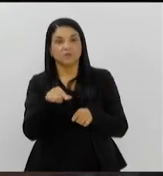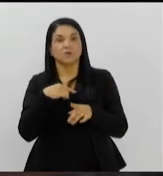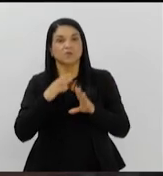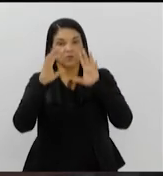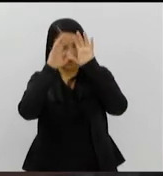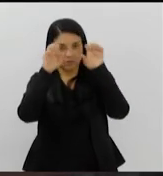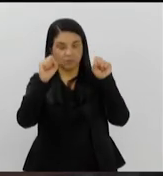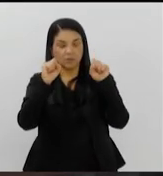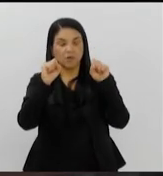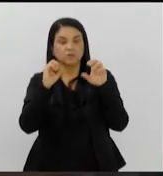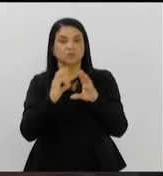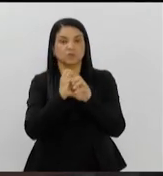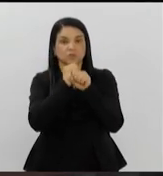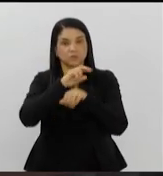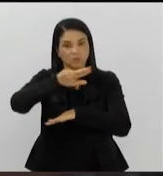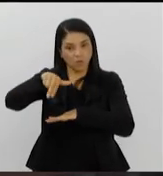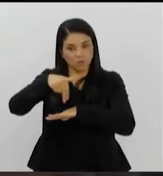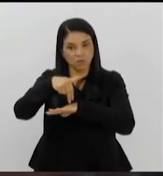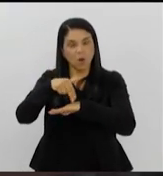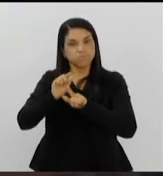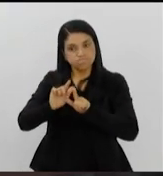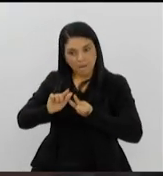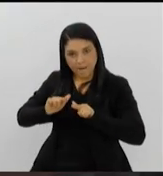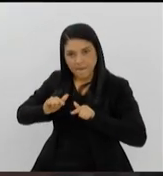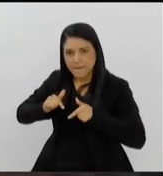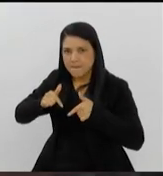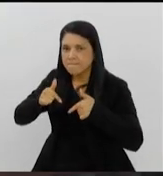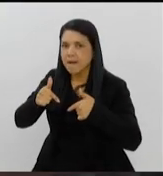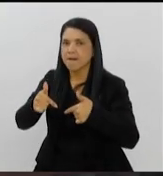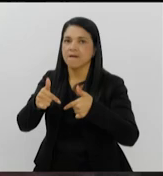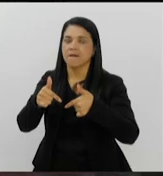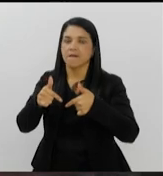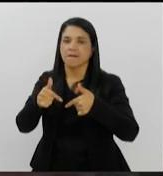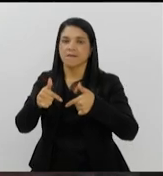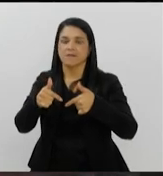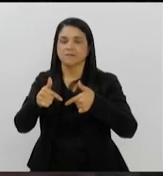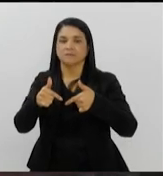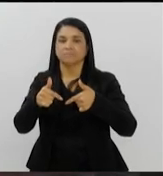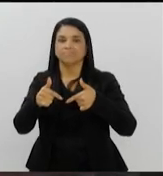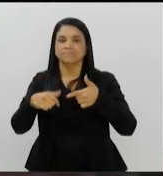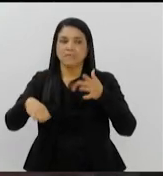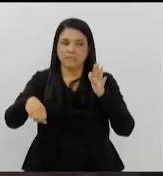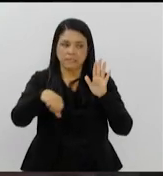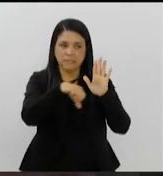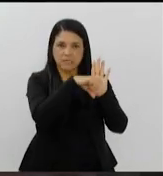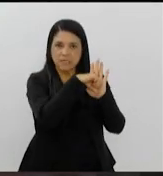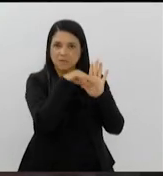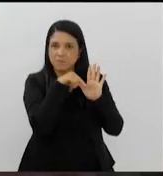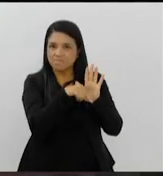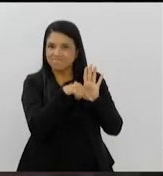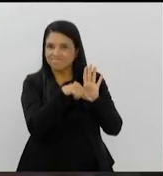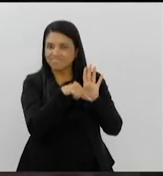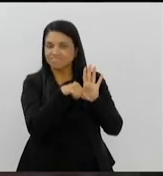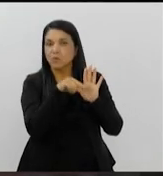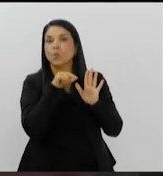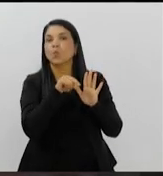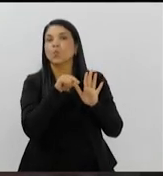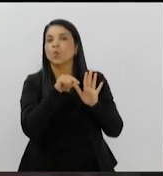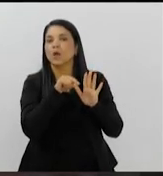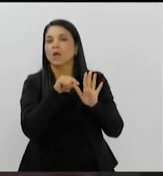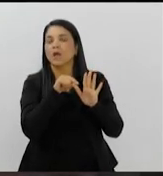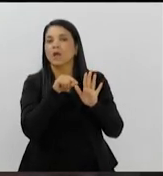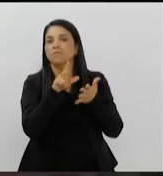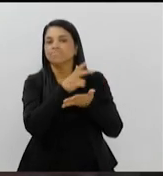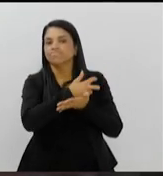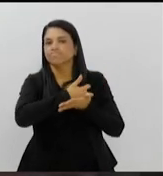da União, tomarão as providências e que essa conduta criminosa não terá outro destino